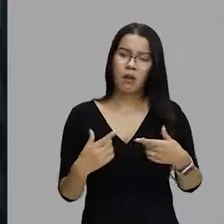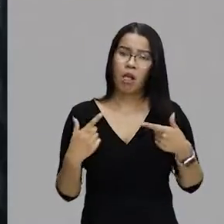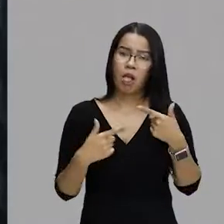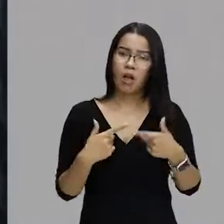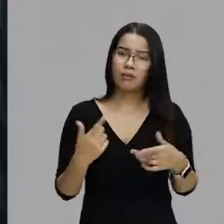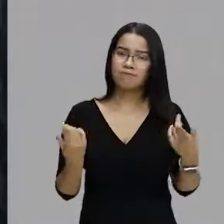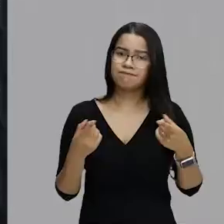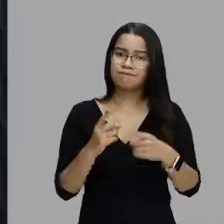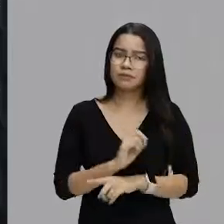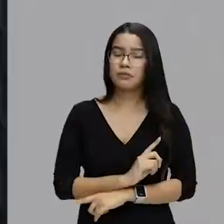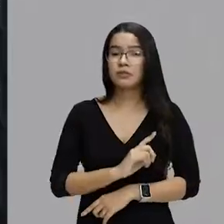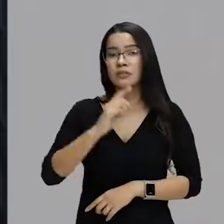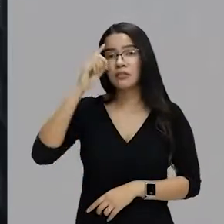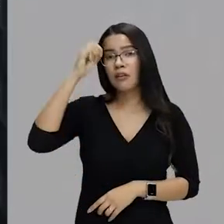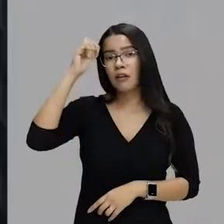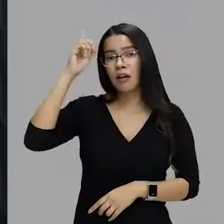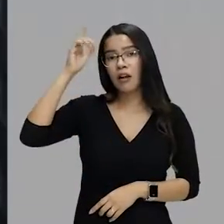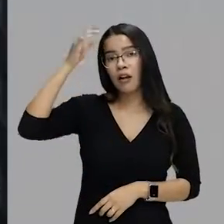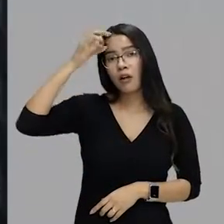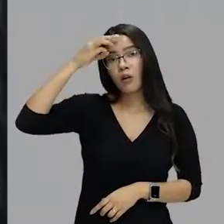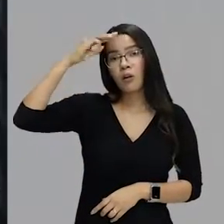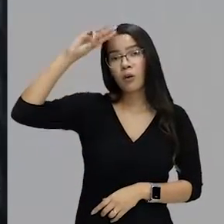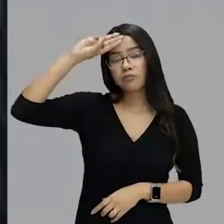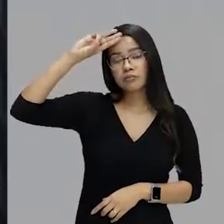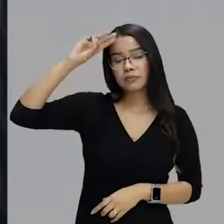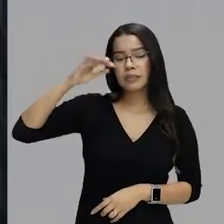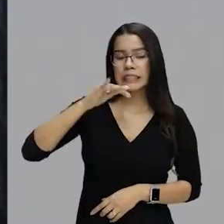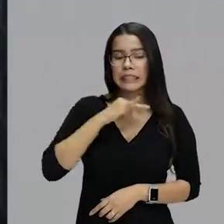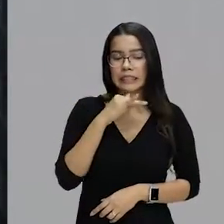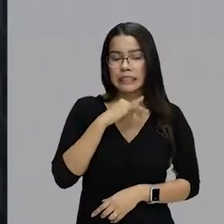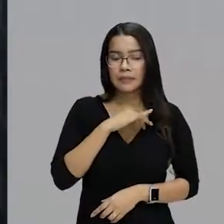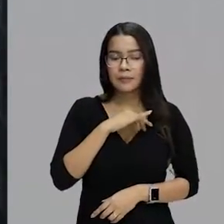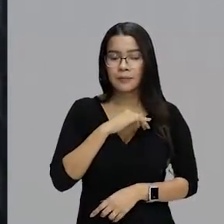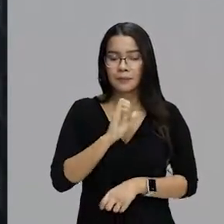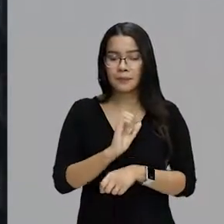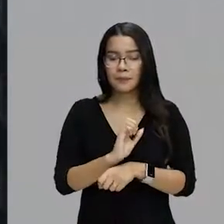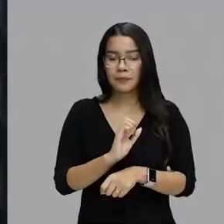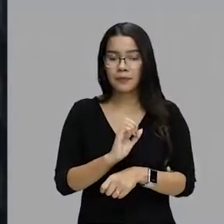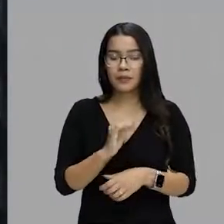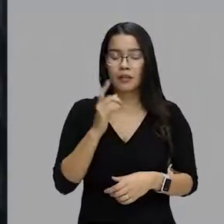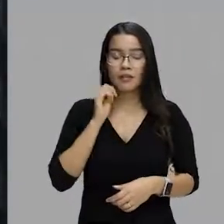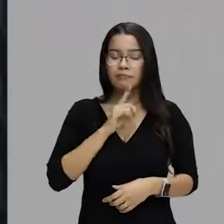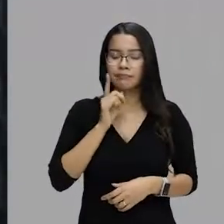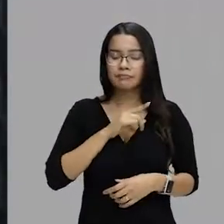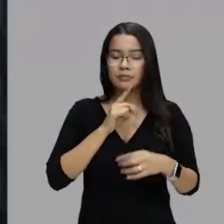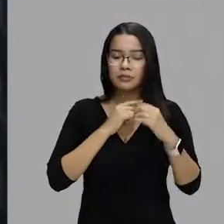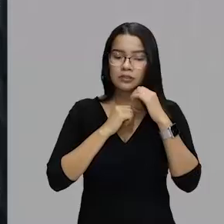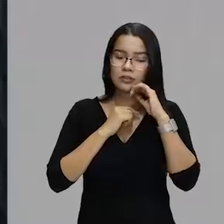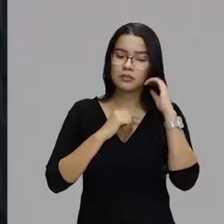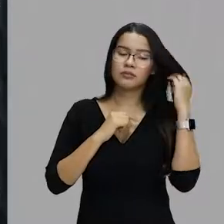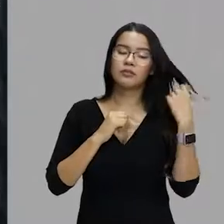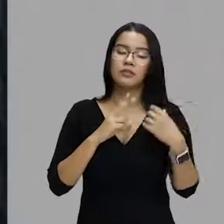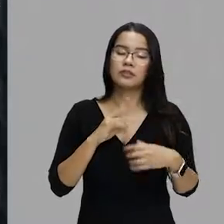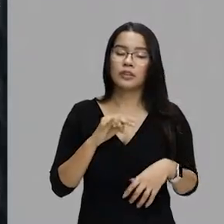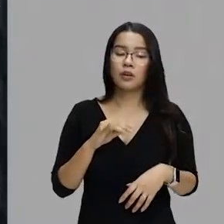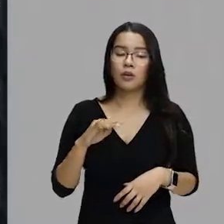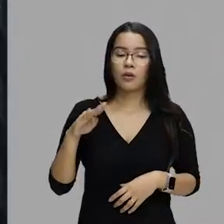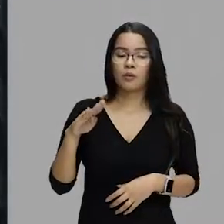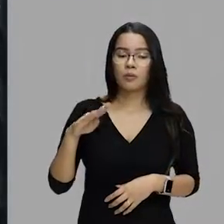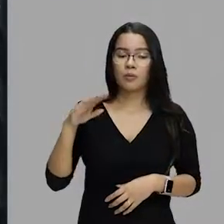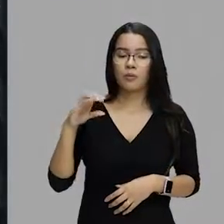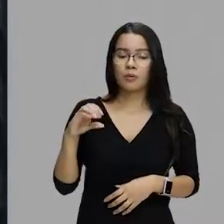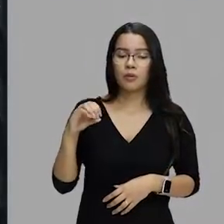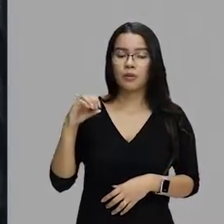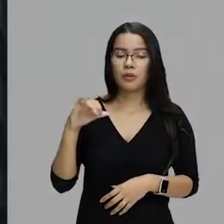né? Aumentando mais ainda as tensões. Por exemplo, os Estados Unidos vão impor um boicote econômico a Cuba. Porque esse boicote se